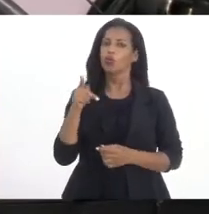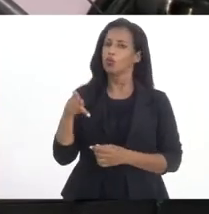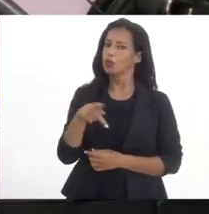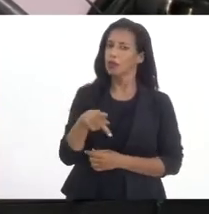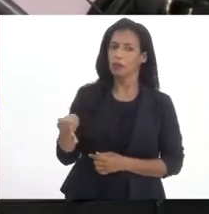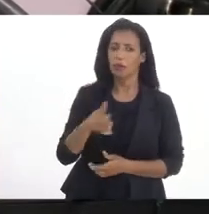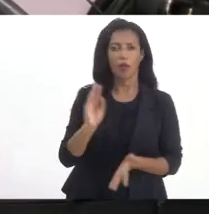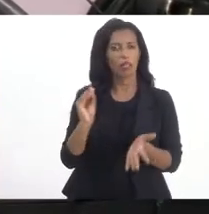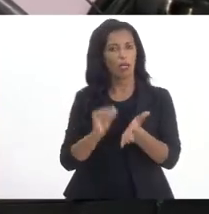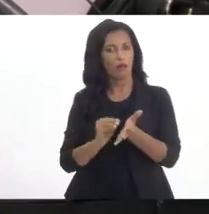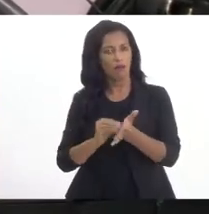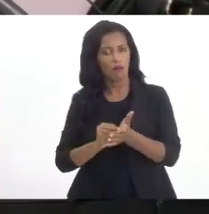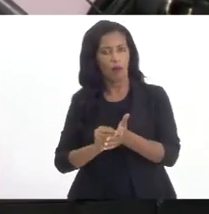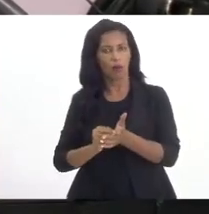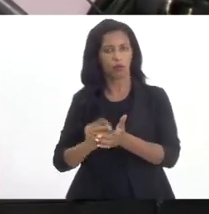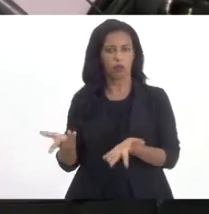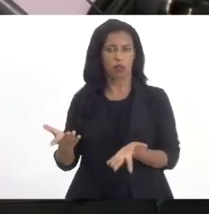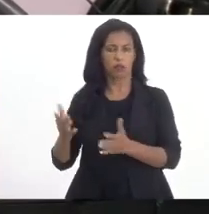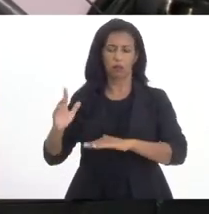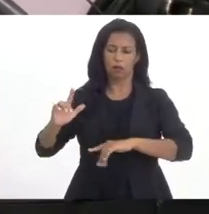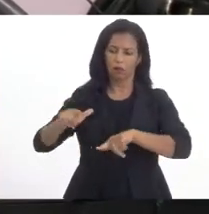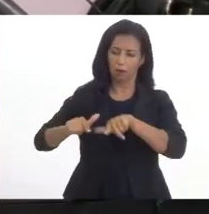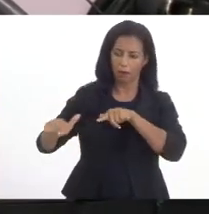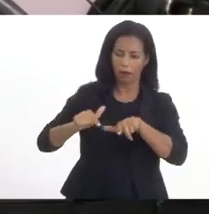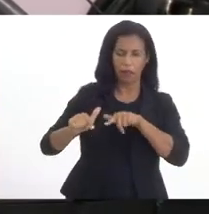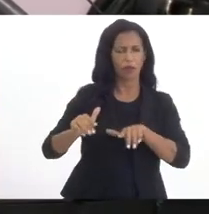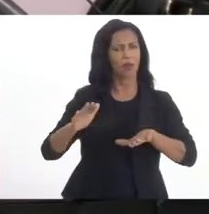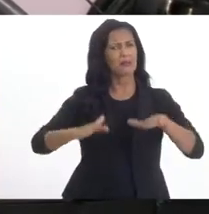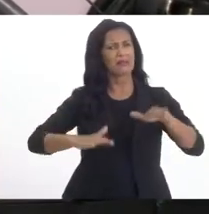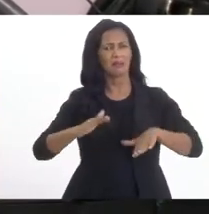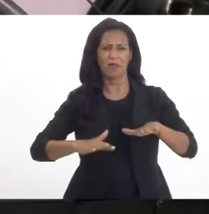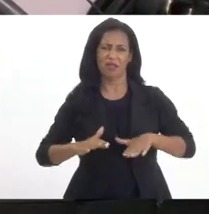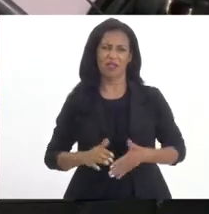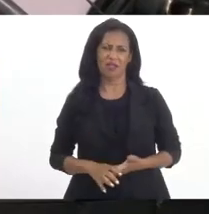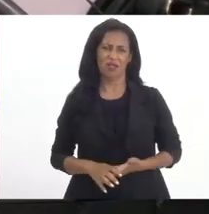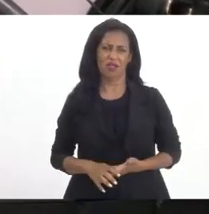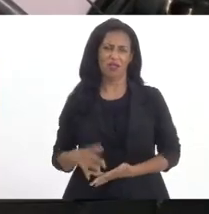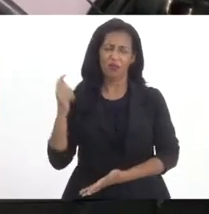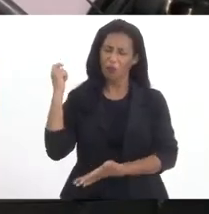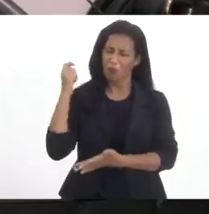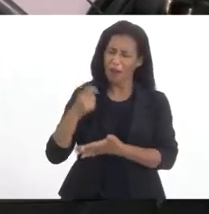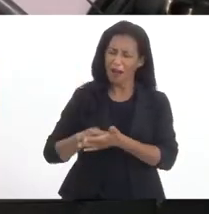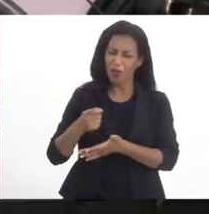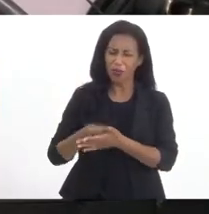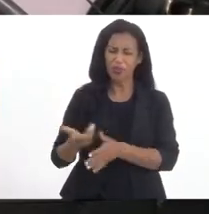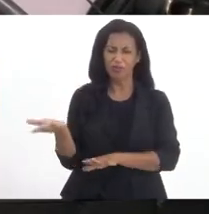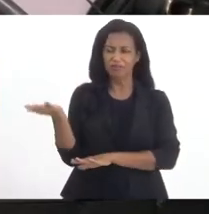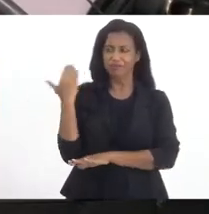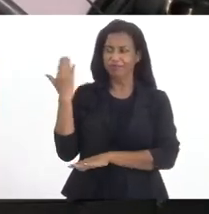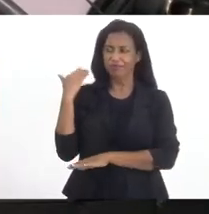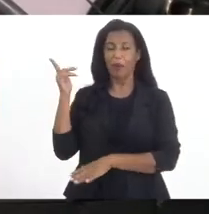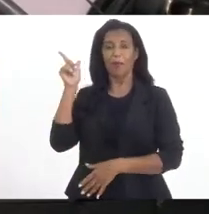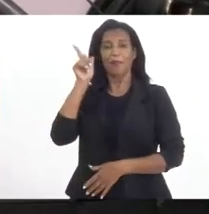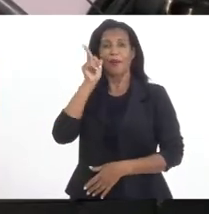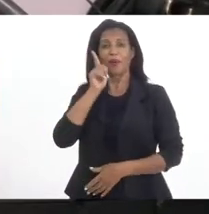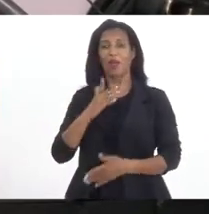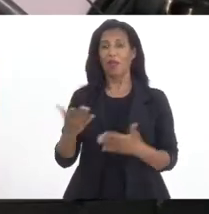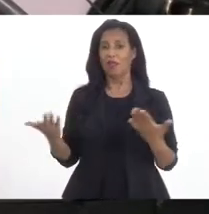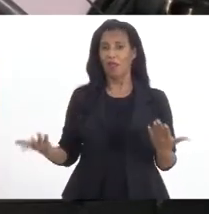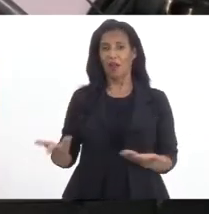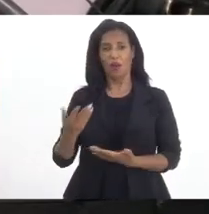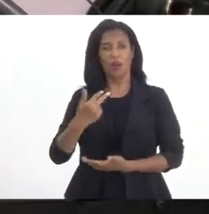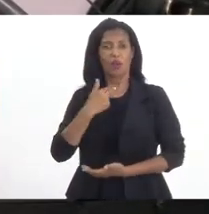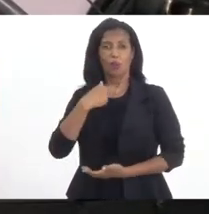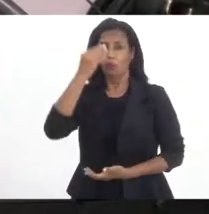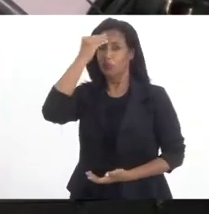estar faltando funcionário, independente de qualquer questão, foi uma luta lá atrás para conseguir, e nós não vamos cruzar os braços e